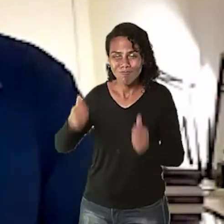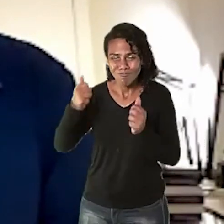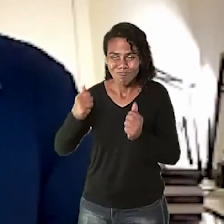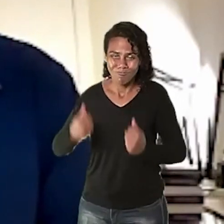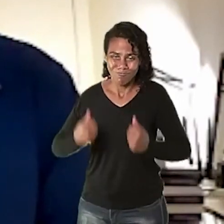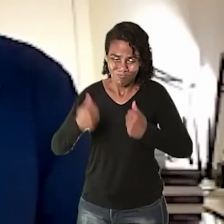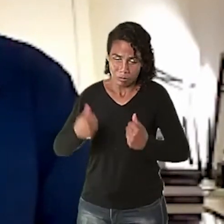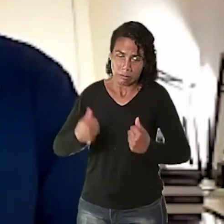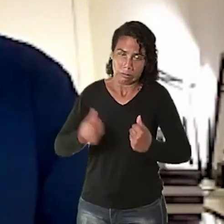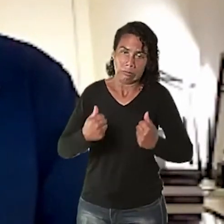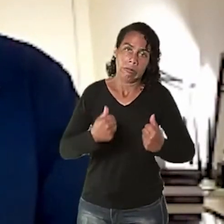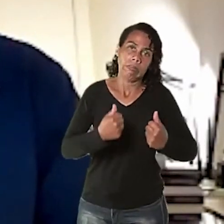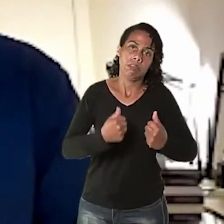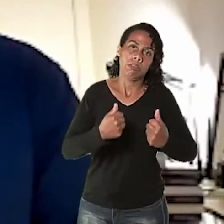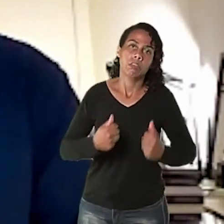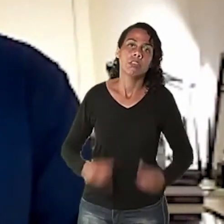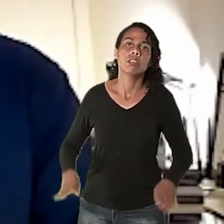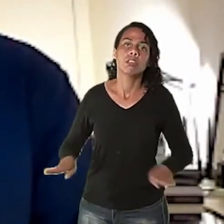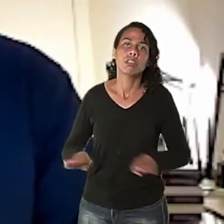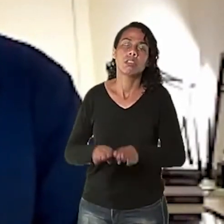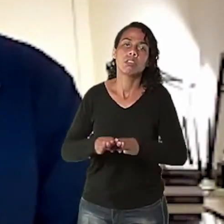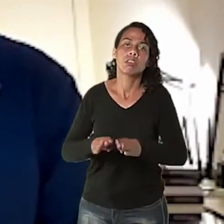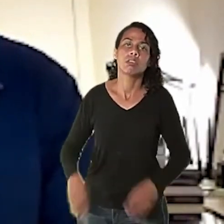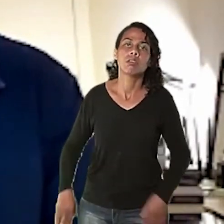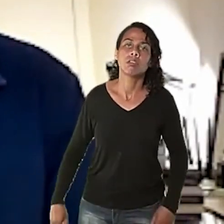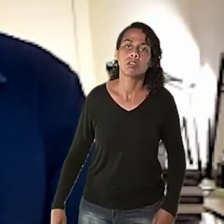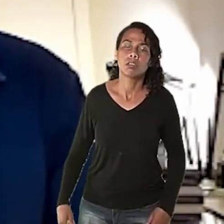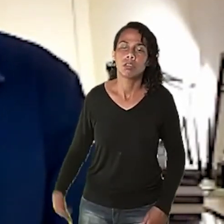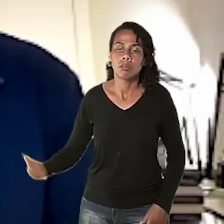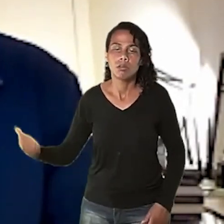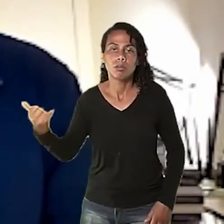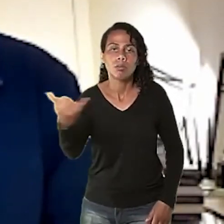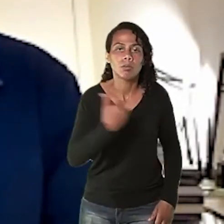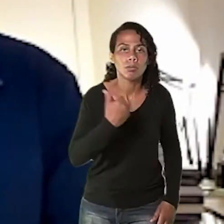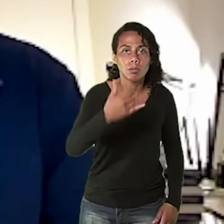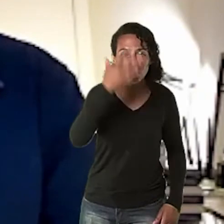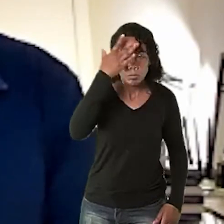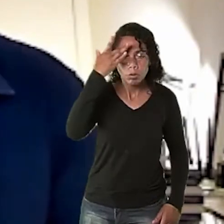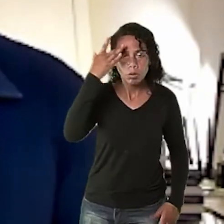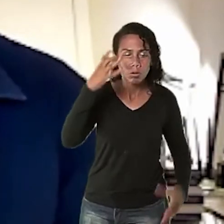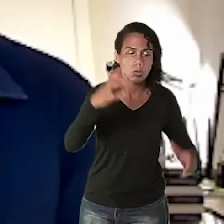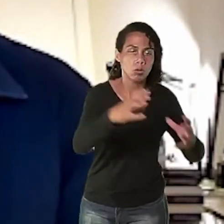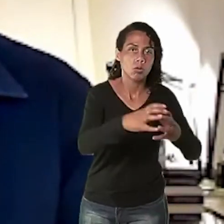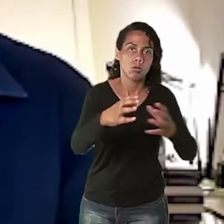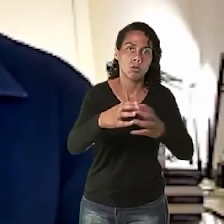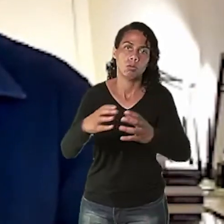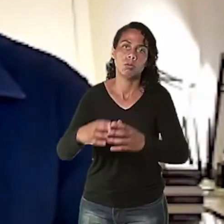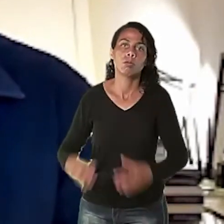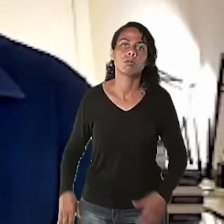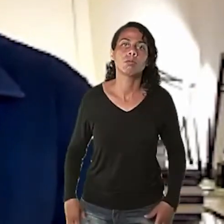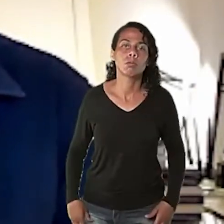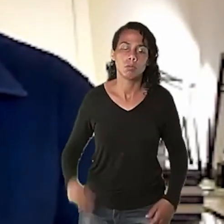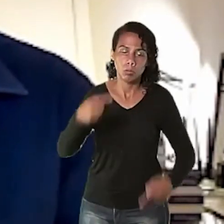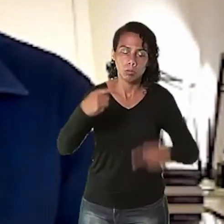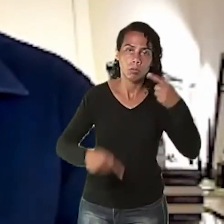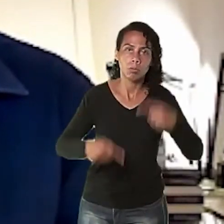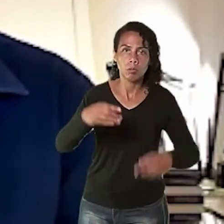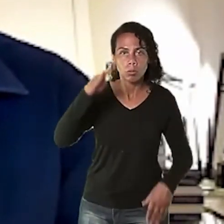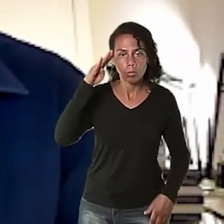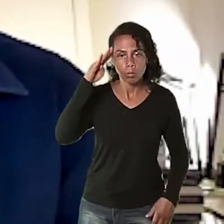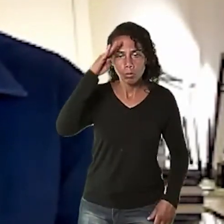é o livro que eu quero publicar no ano que vem pela Record, está aqui o meu editor me ouvindo. A questão é que,